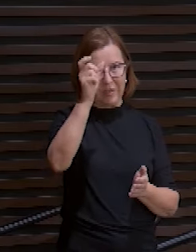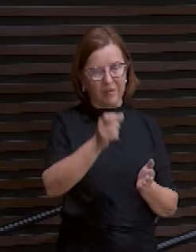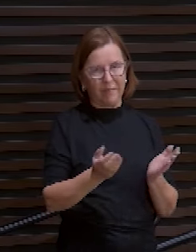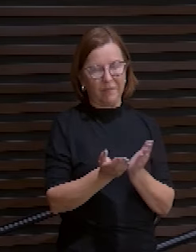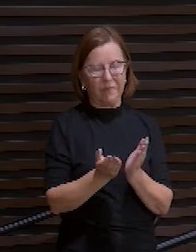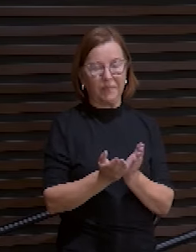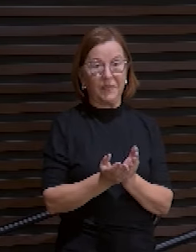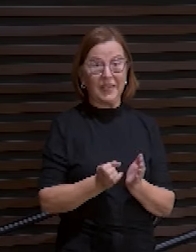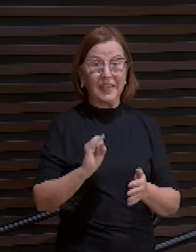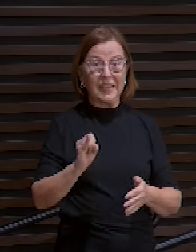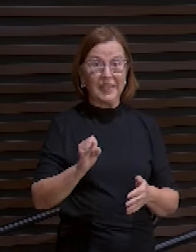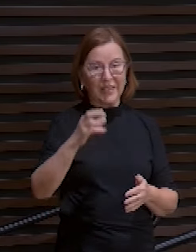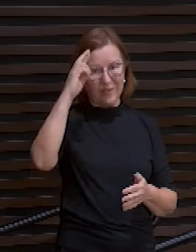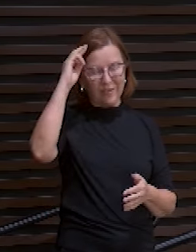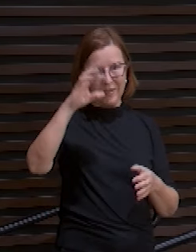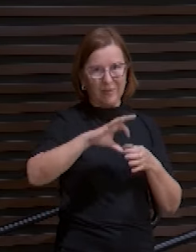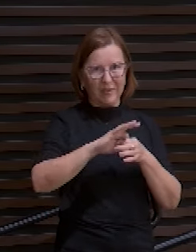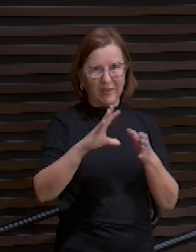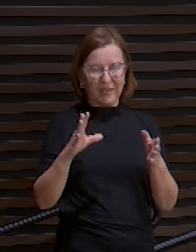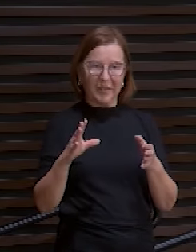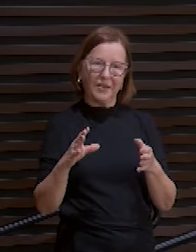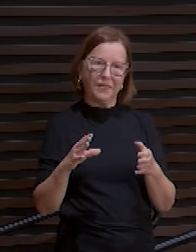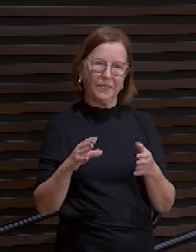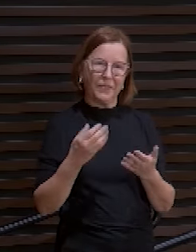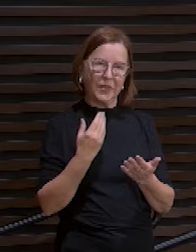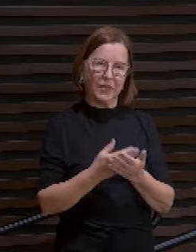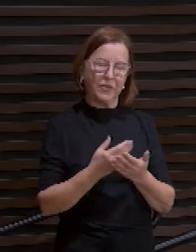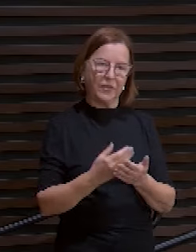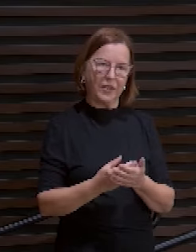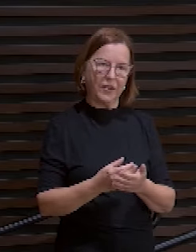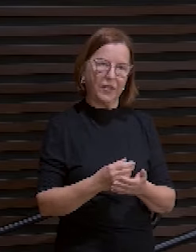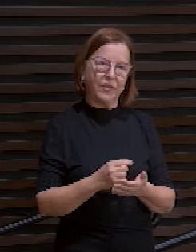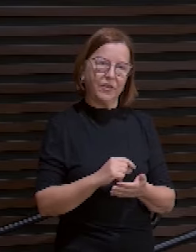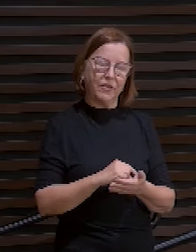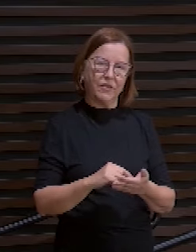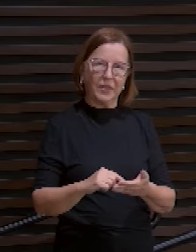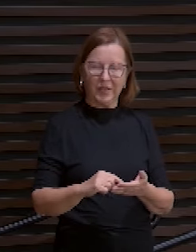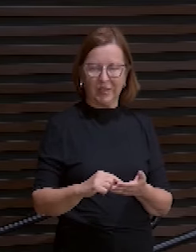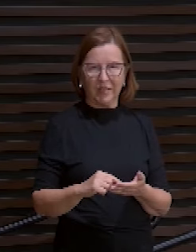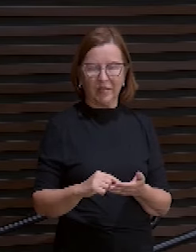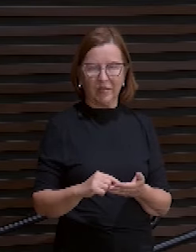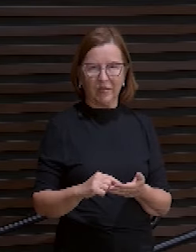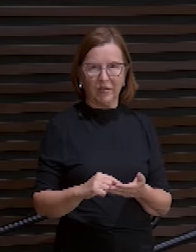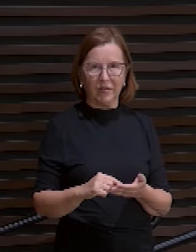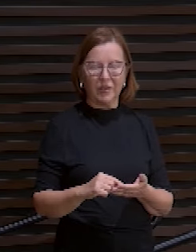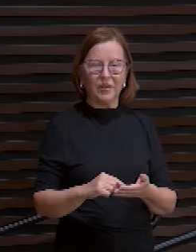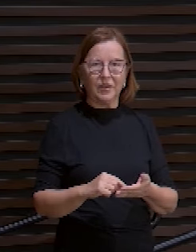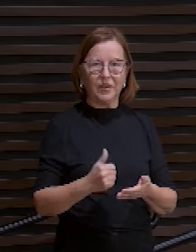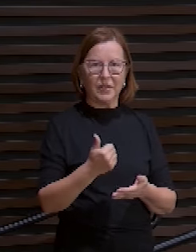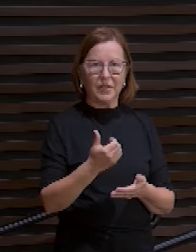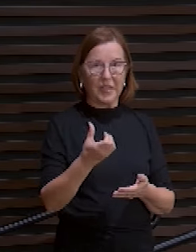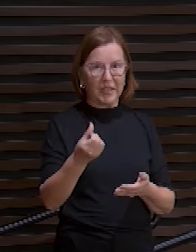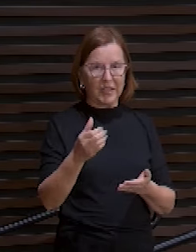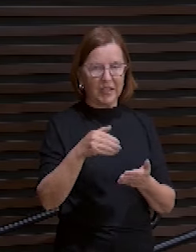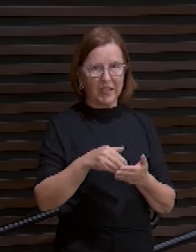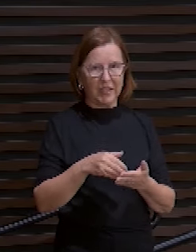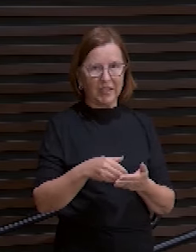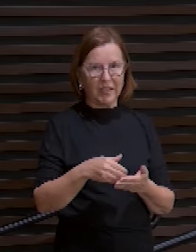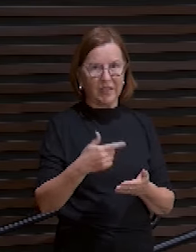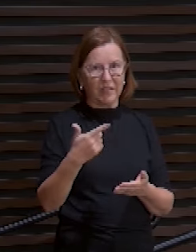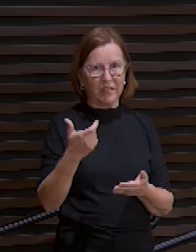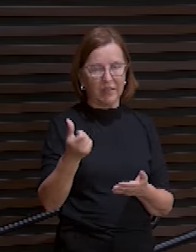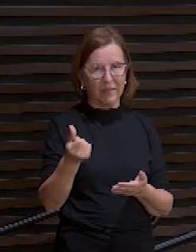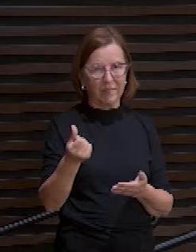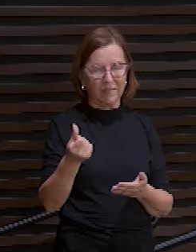permitir é tratar sobre os versículos 16 a 26 do Capítulo 5 de Gálatas a qual convida você abrir